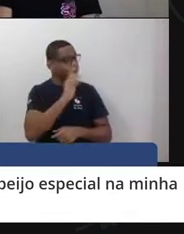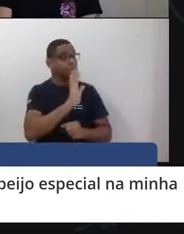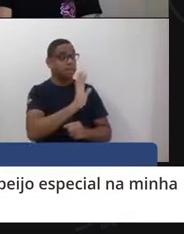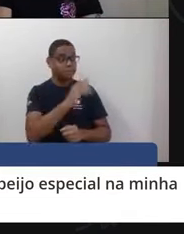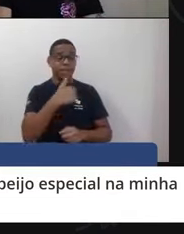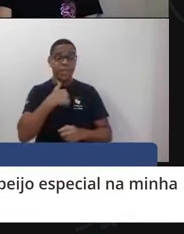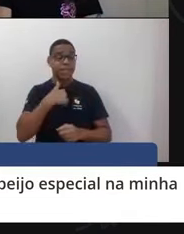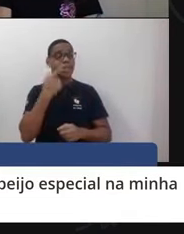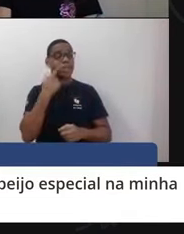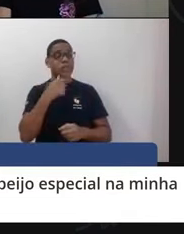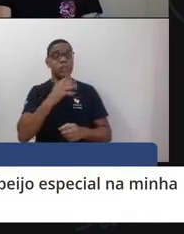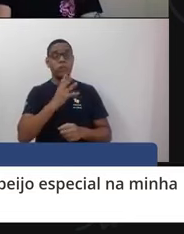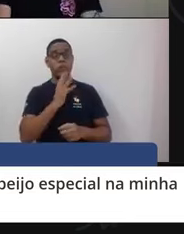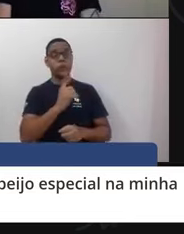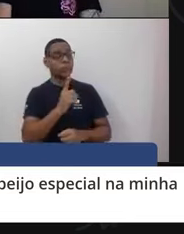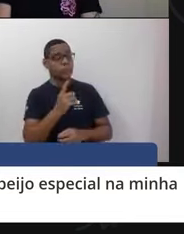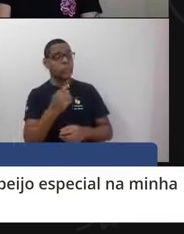sem se conhecer.